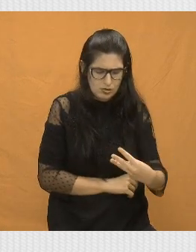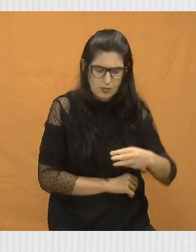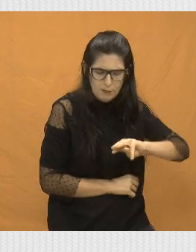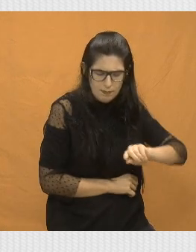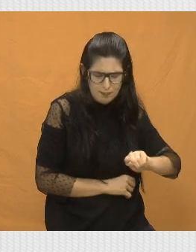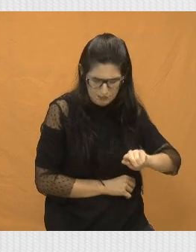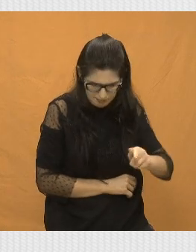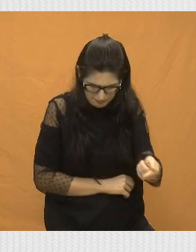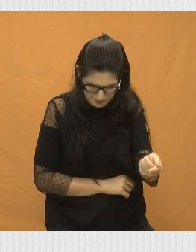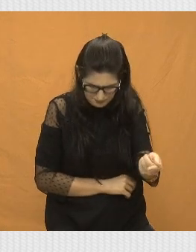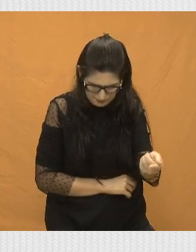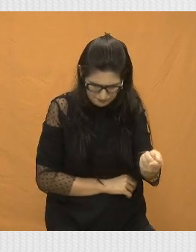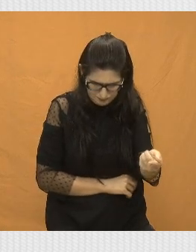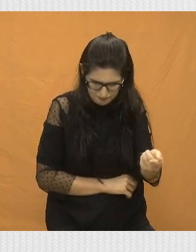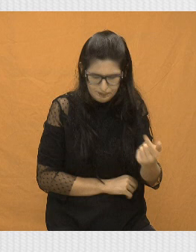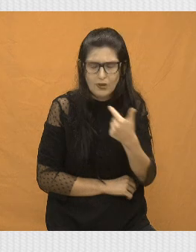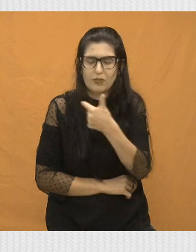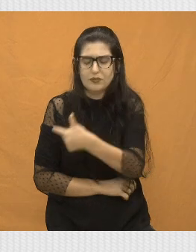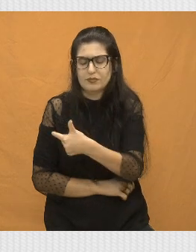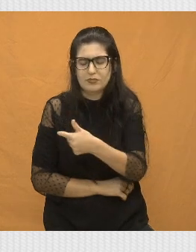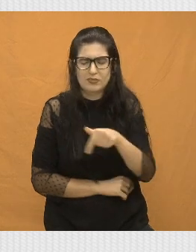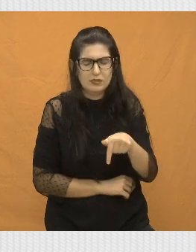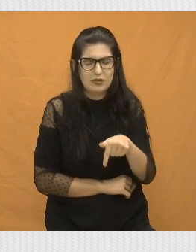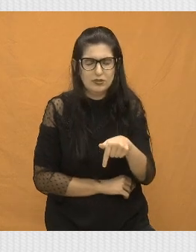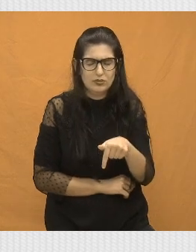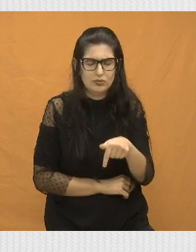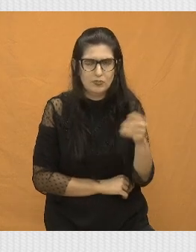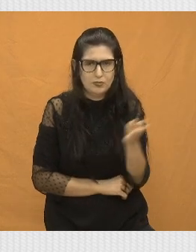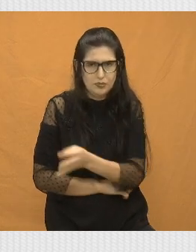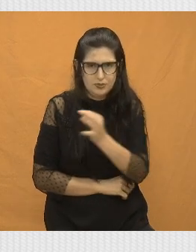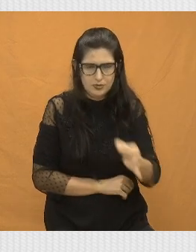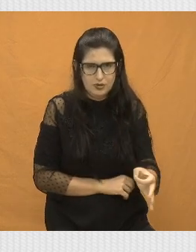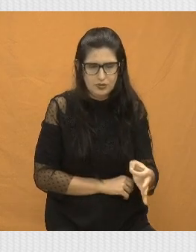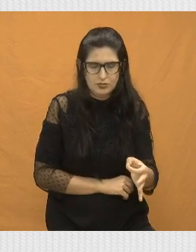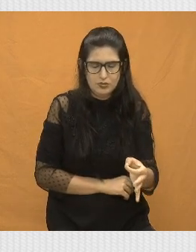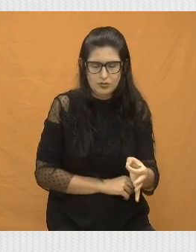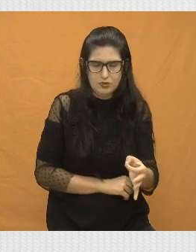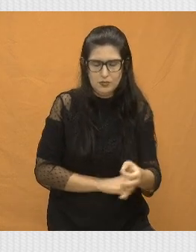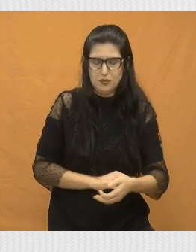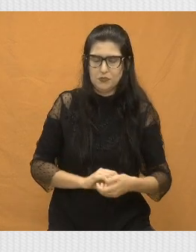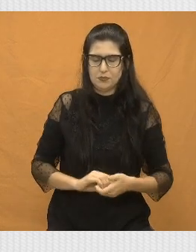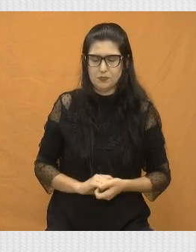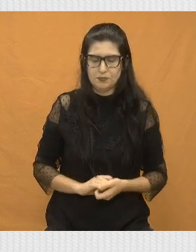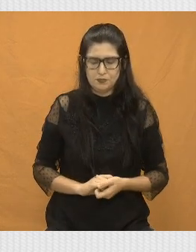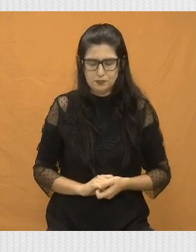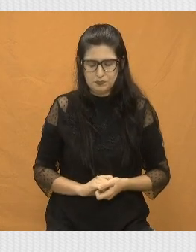29.773.000, chegando na ordem de 27%.